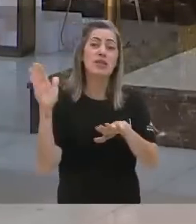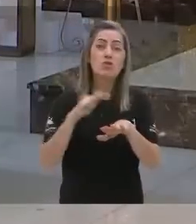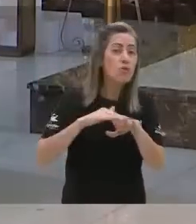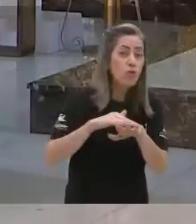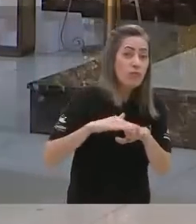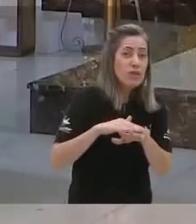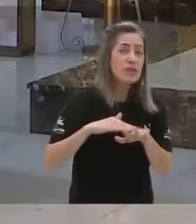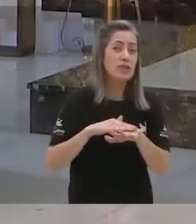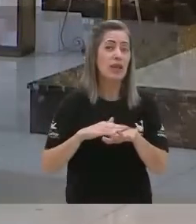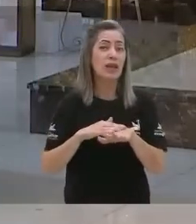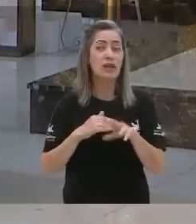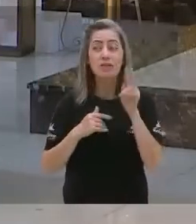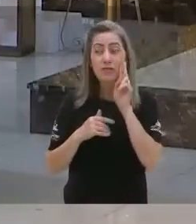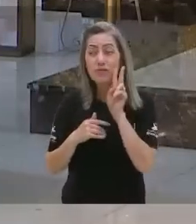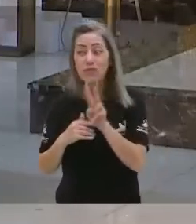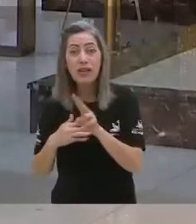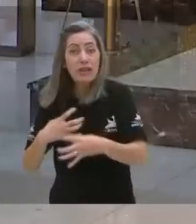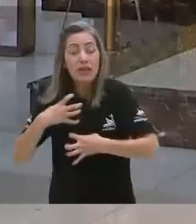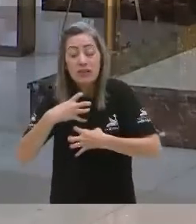ninguém quer mais ver.